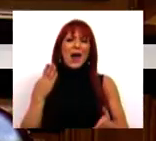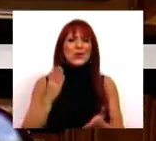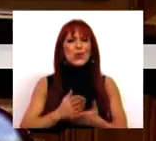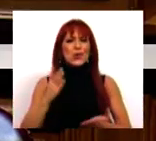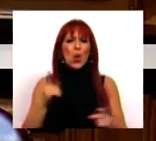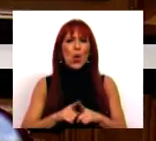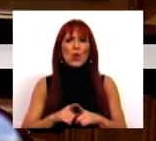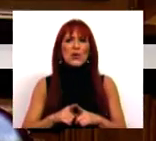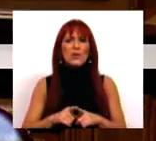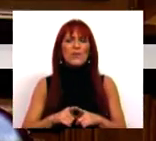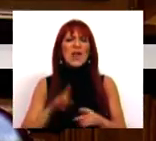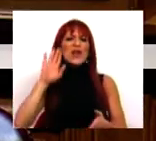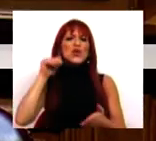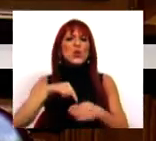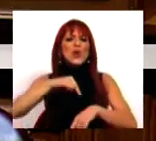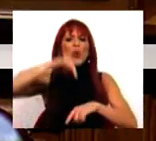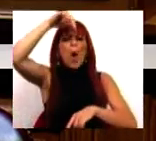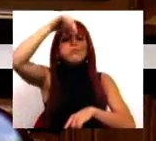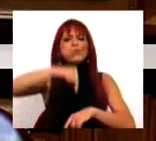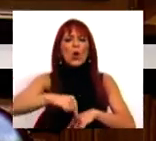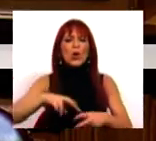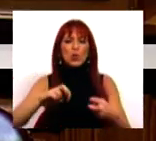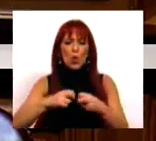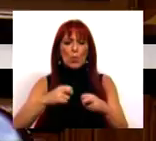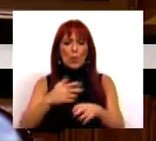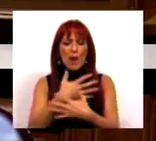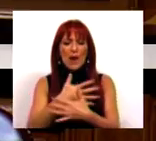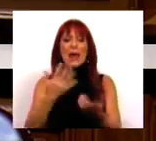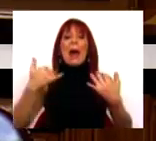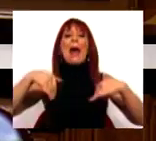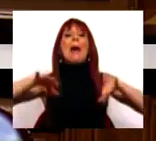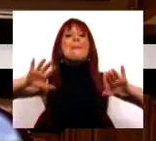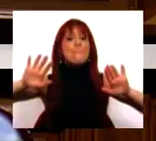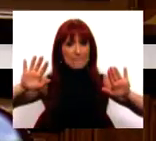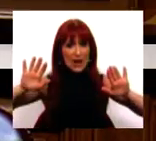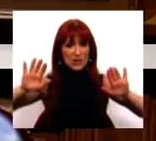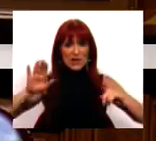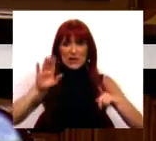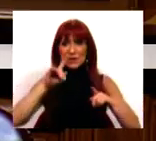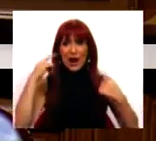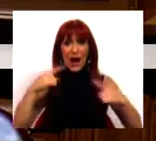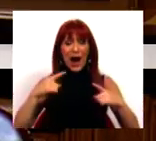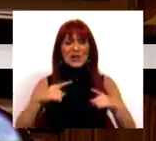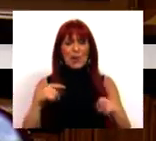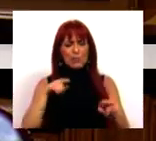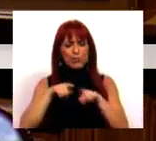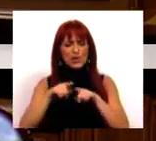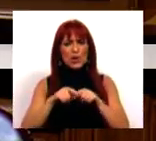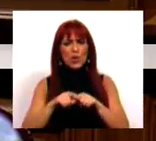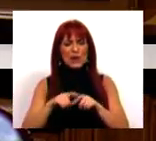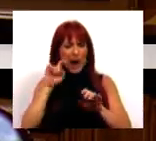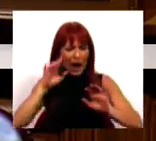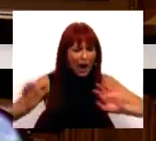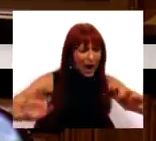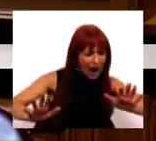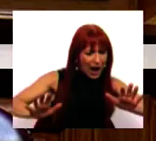apenas em função momentânea da tragédia, mas que se haja, de facto, com uma política de